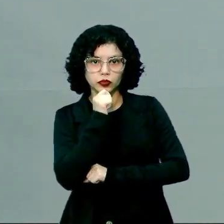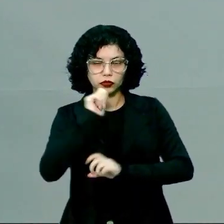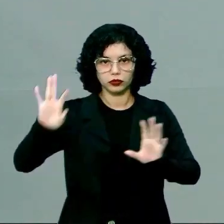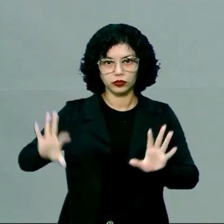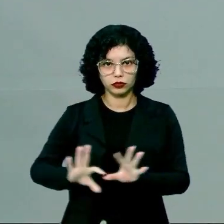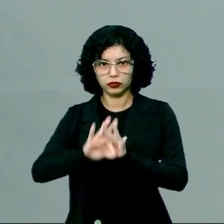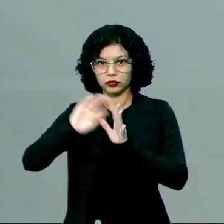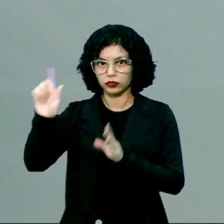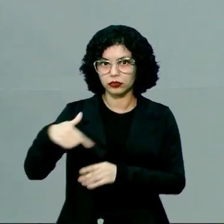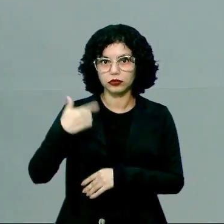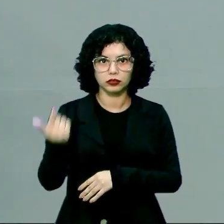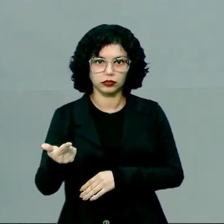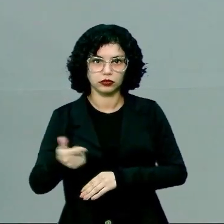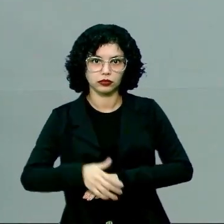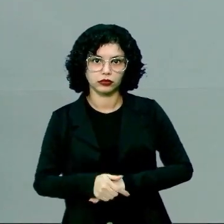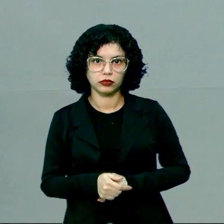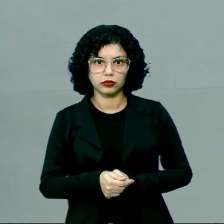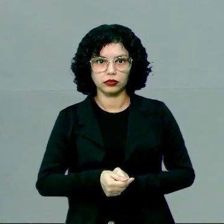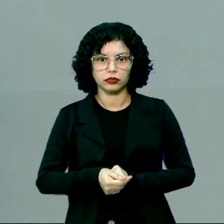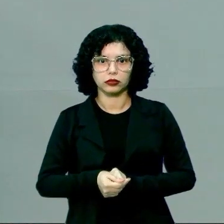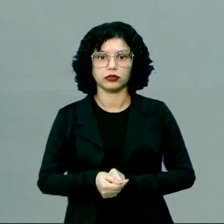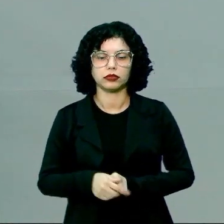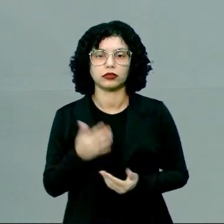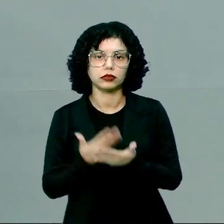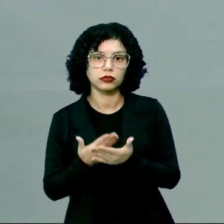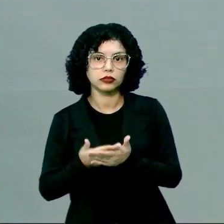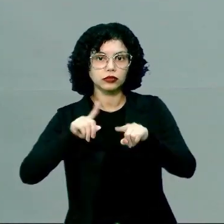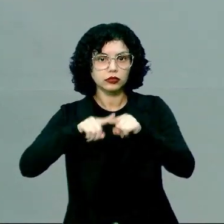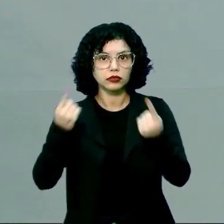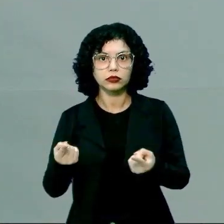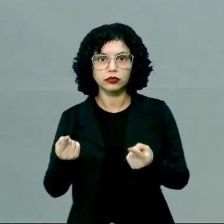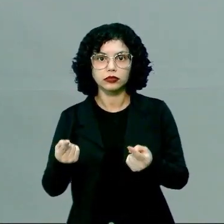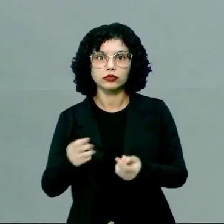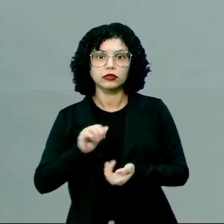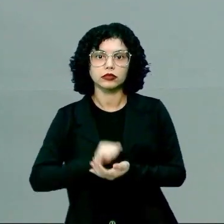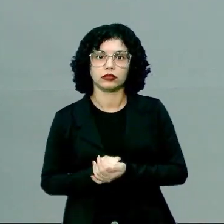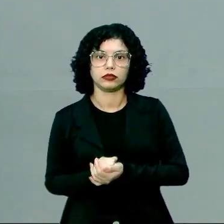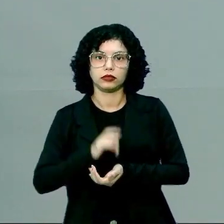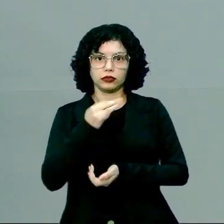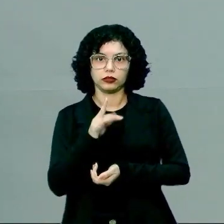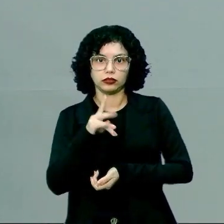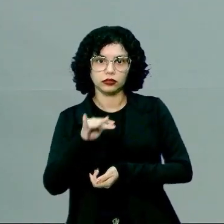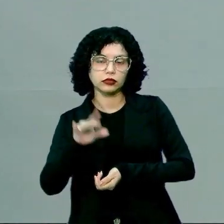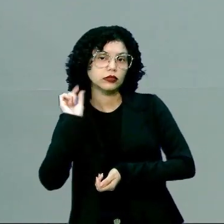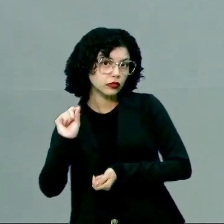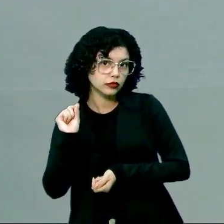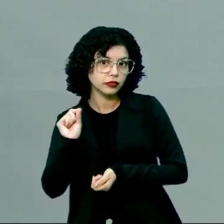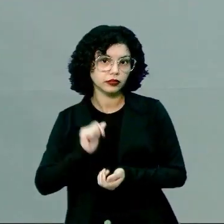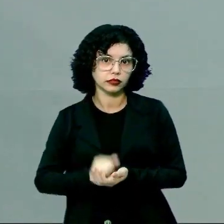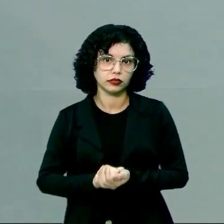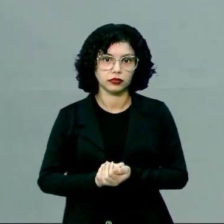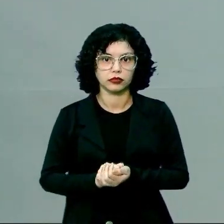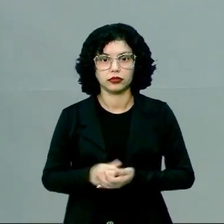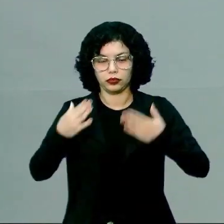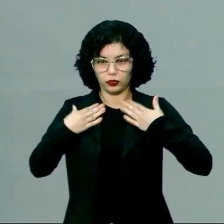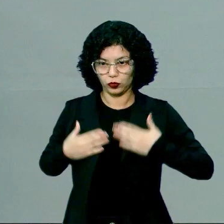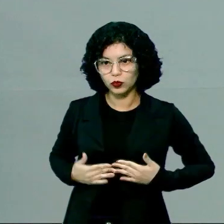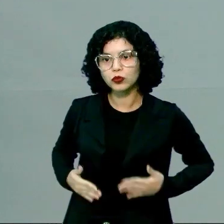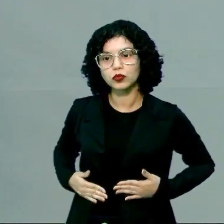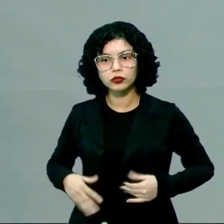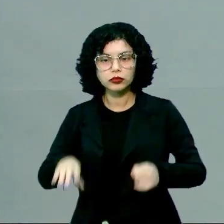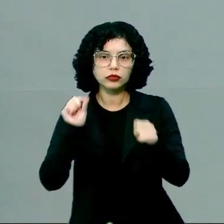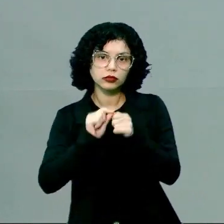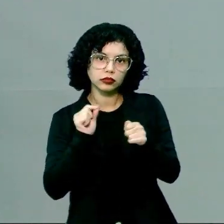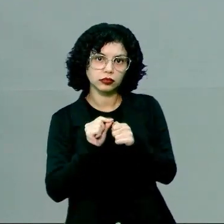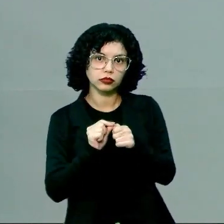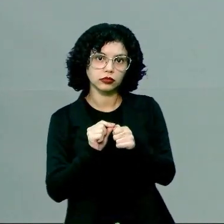aliás, na próxima aula. Mas o transporte de excretas seria o quê? O nosso corpo realiza o metabolismo e